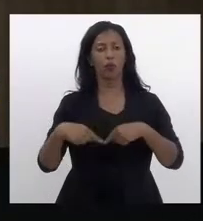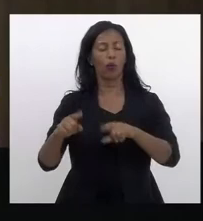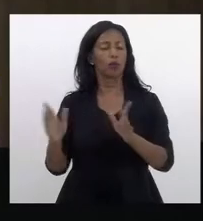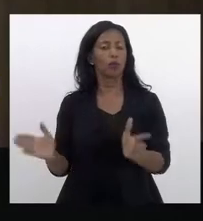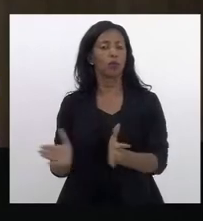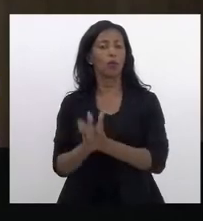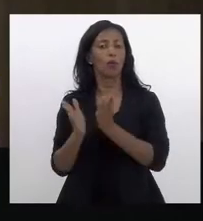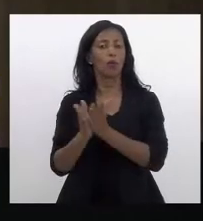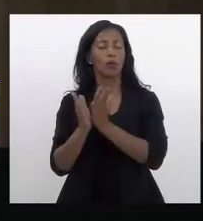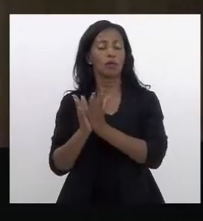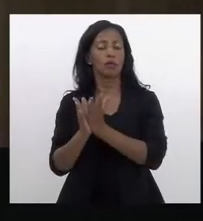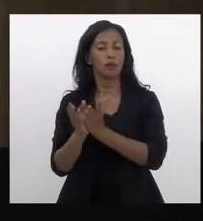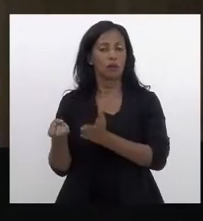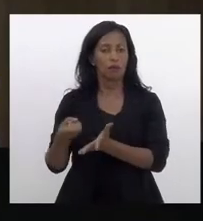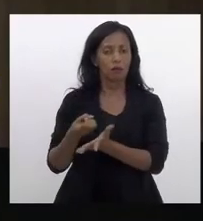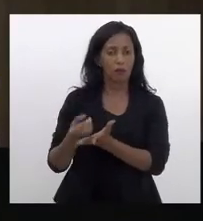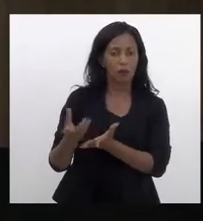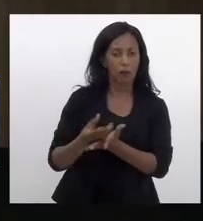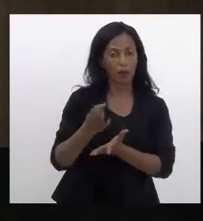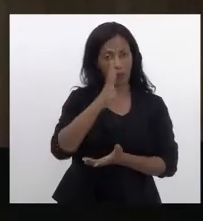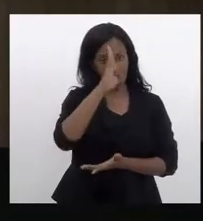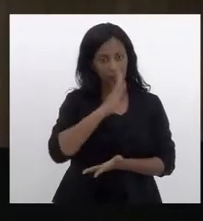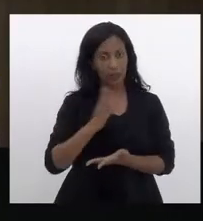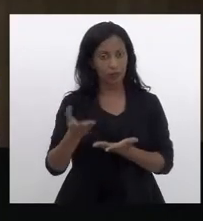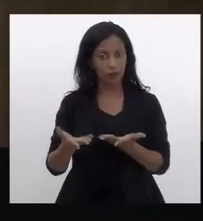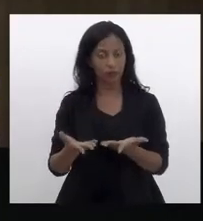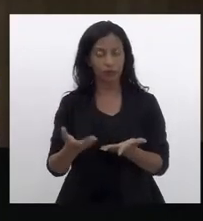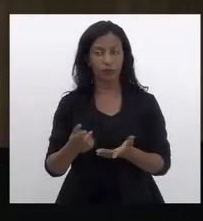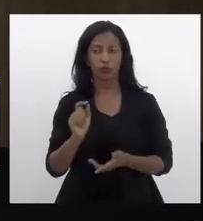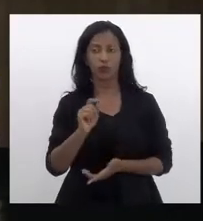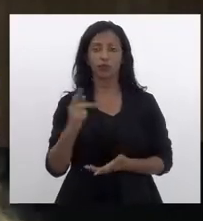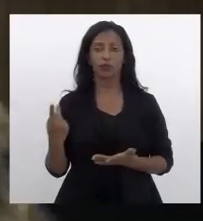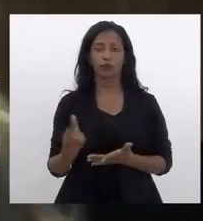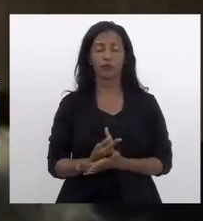para custear as despesas dessa gratuidade.